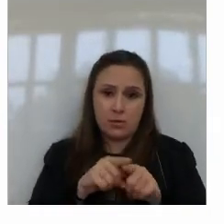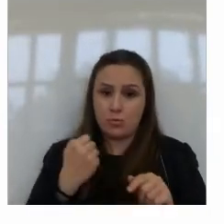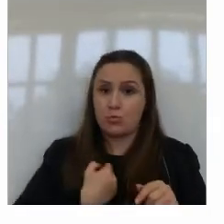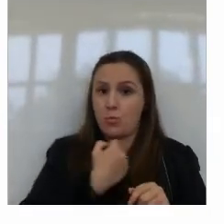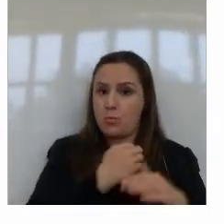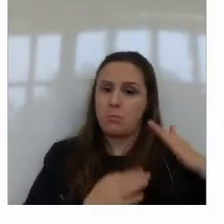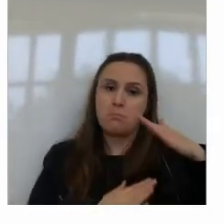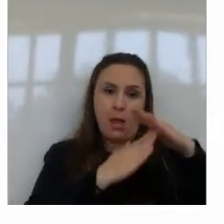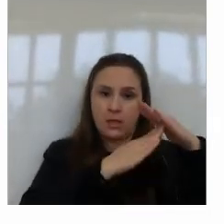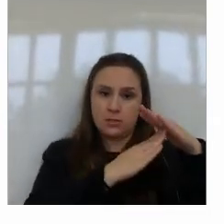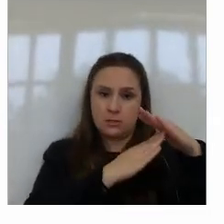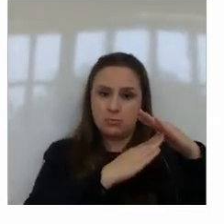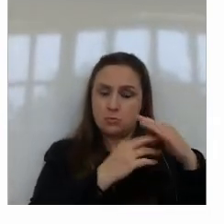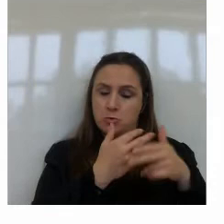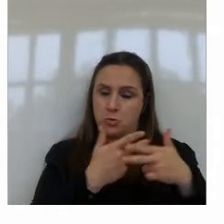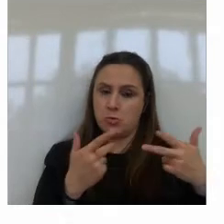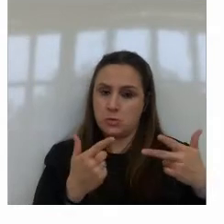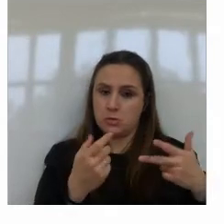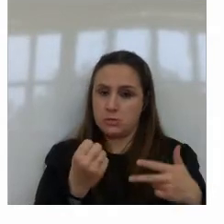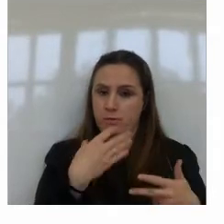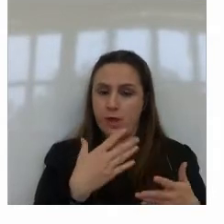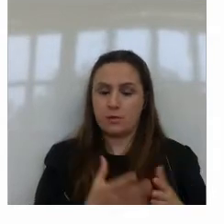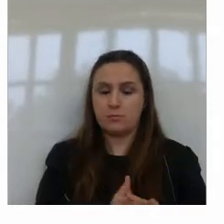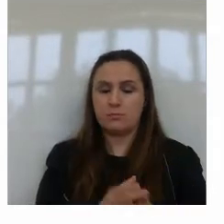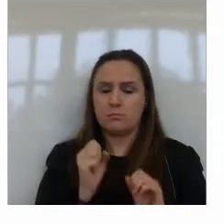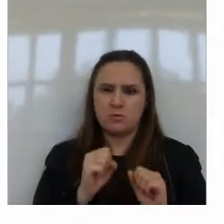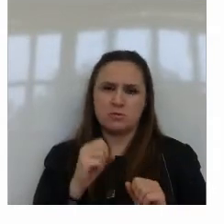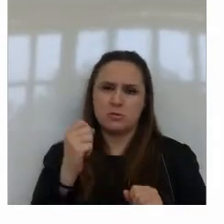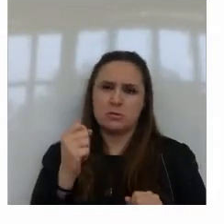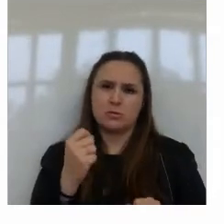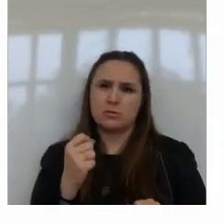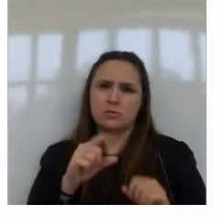Aqui eu posso definir também o número máximo de arquivos enviados. O